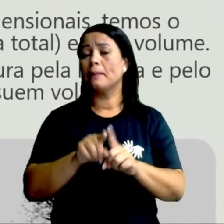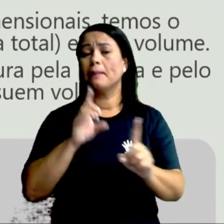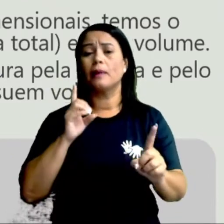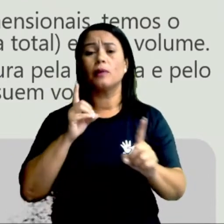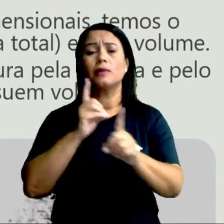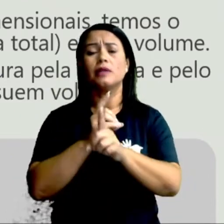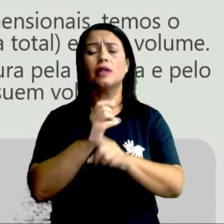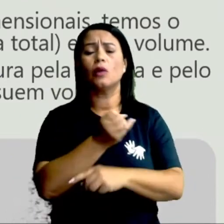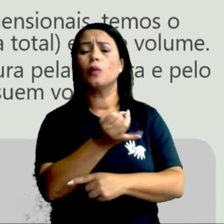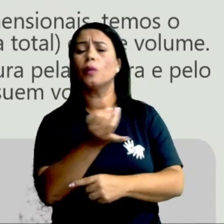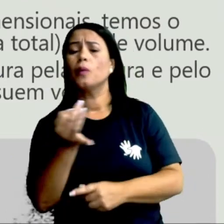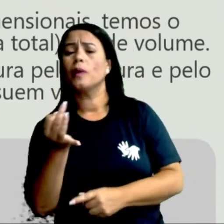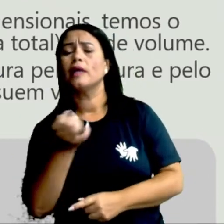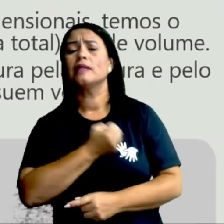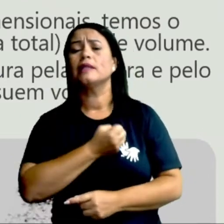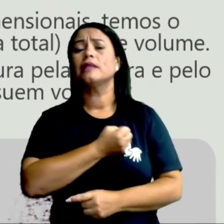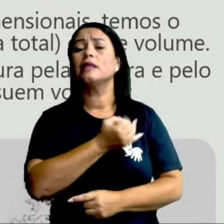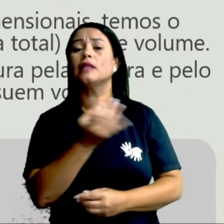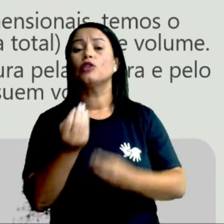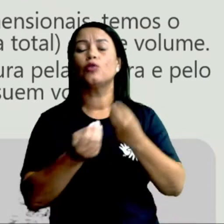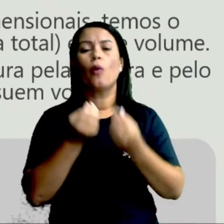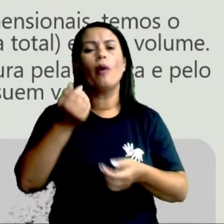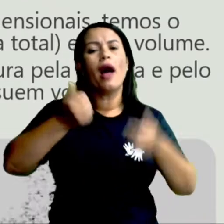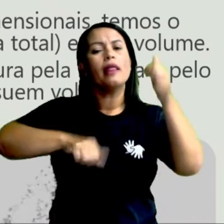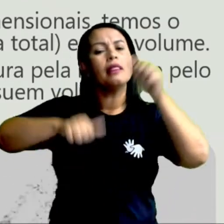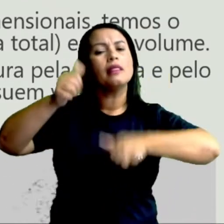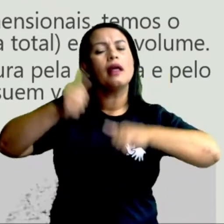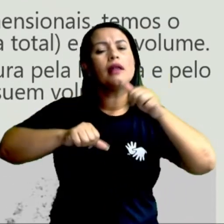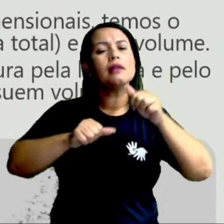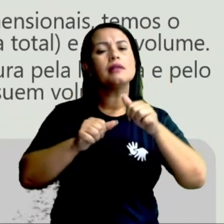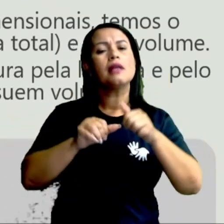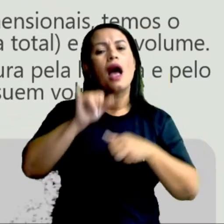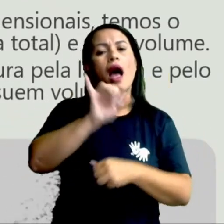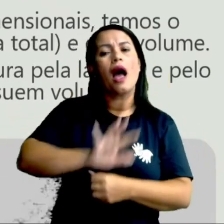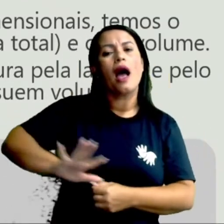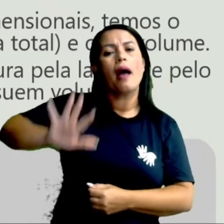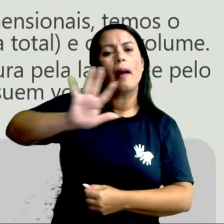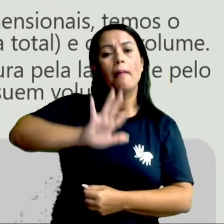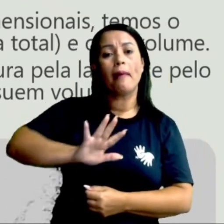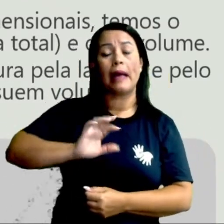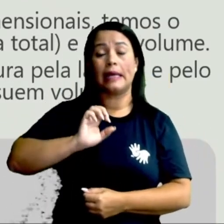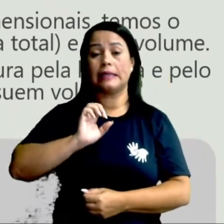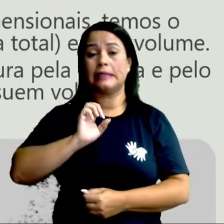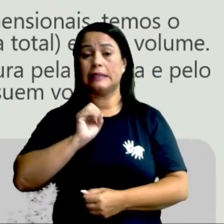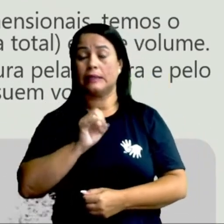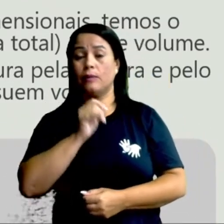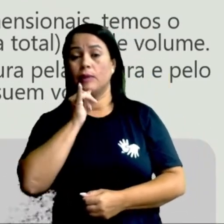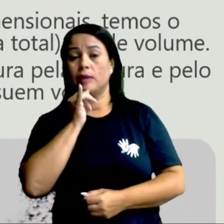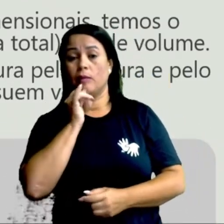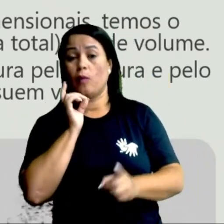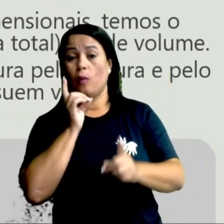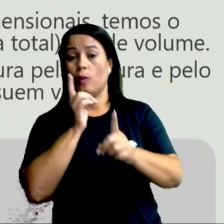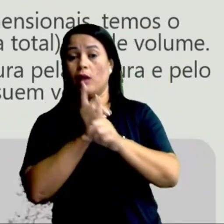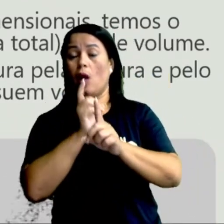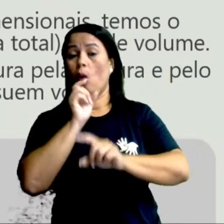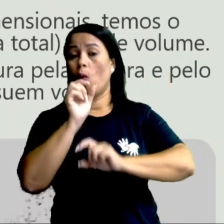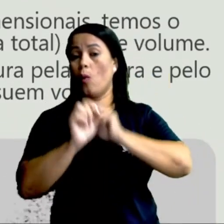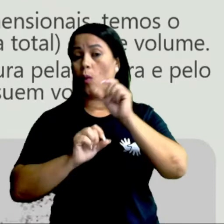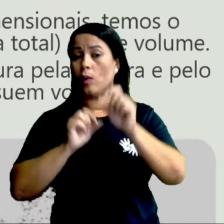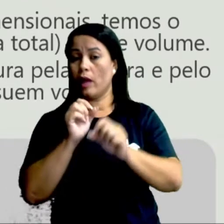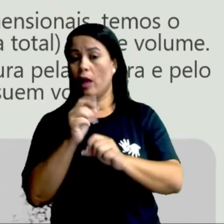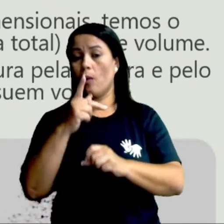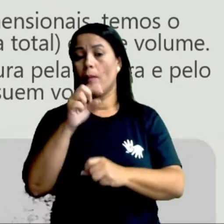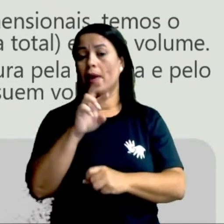esses valores, é importante analisar a forma da figura. Assim, se vamos encontrar o perímetro de um